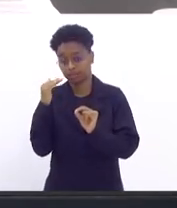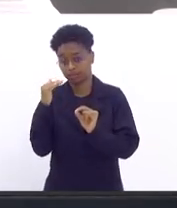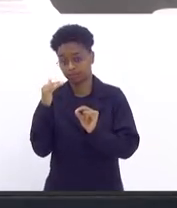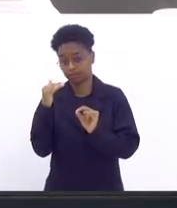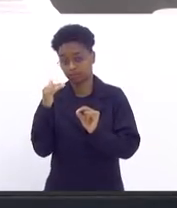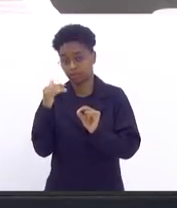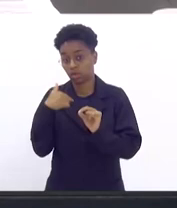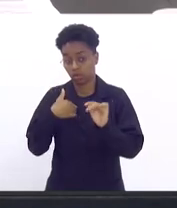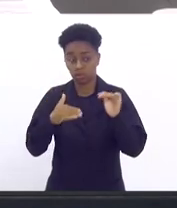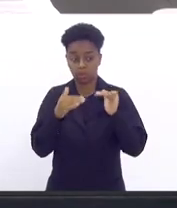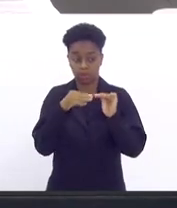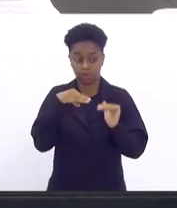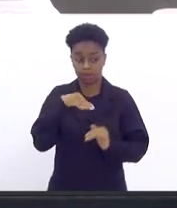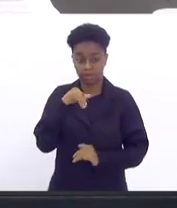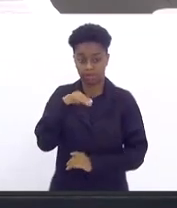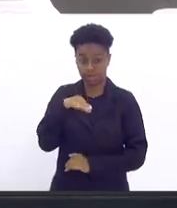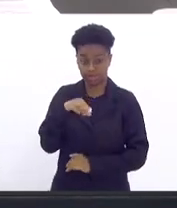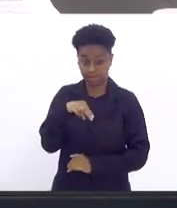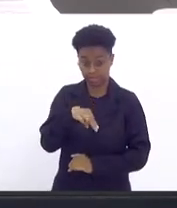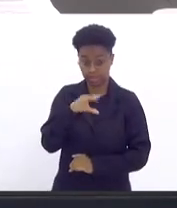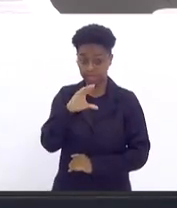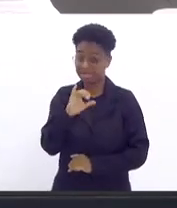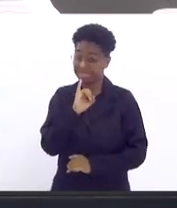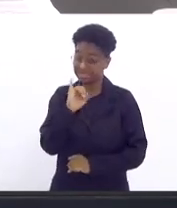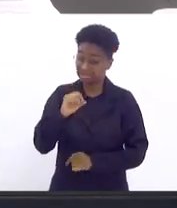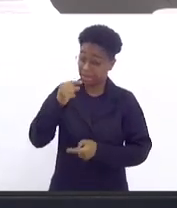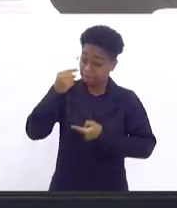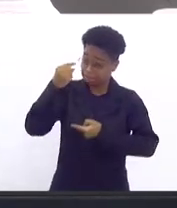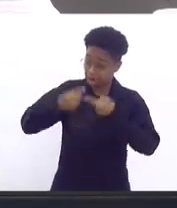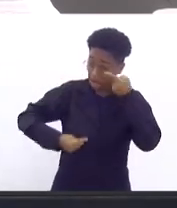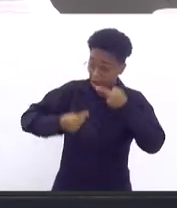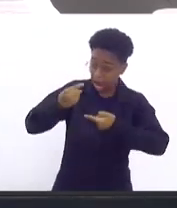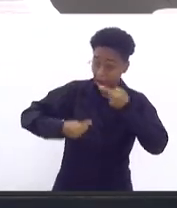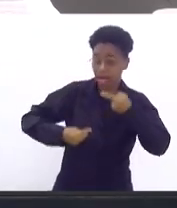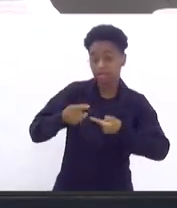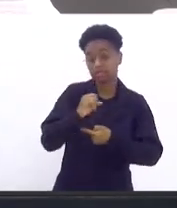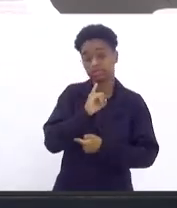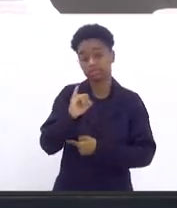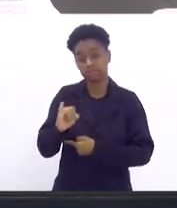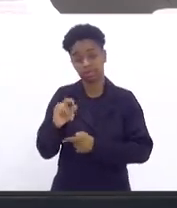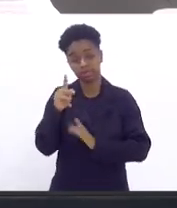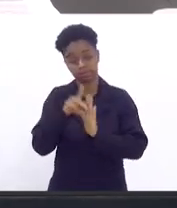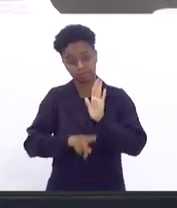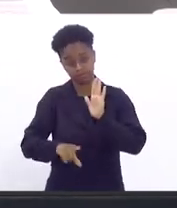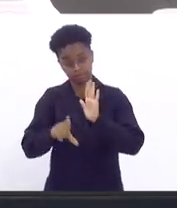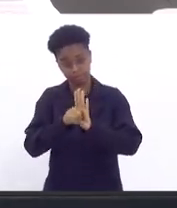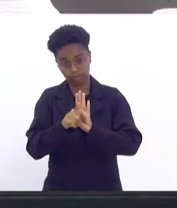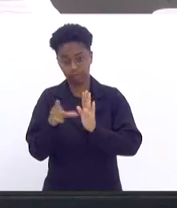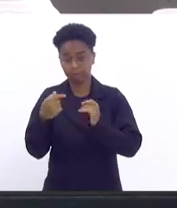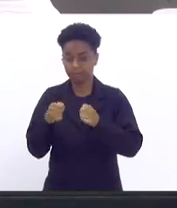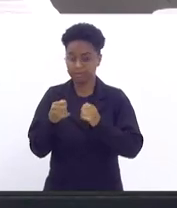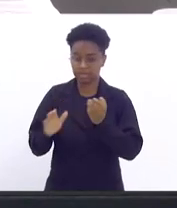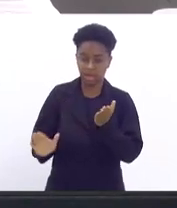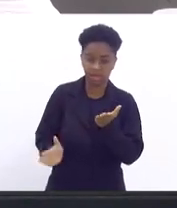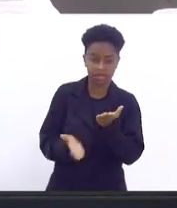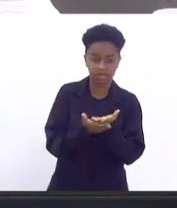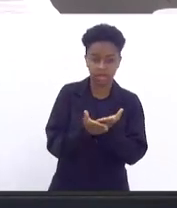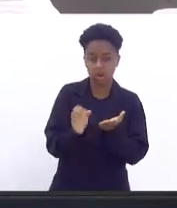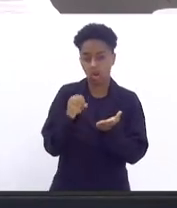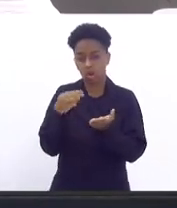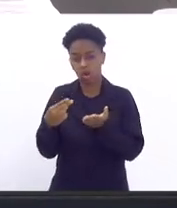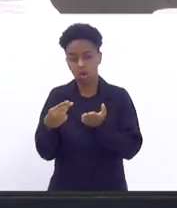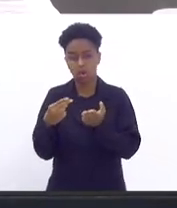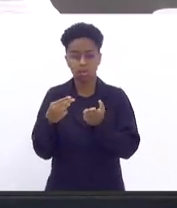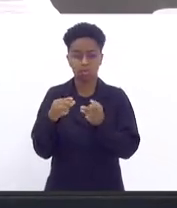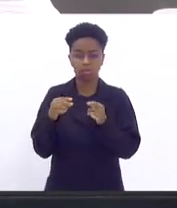quando é um pele polêmico quando é um pele que você dá anexação constitucionalidade